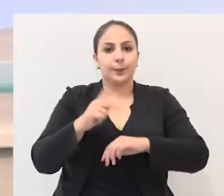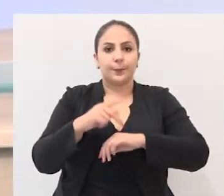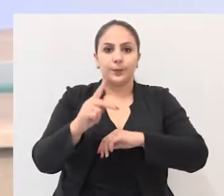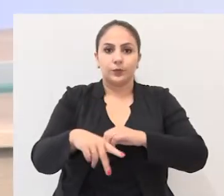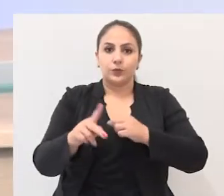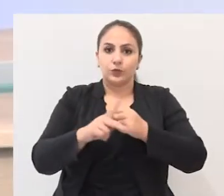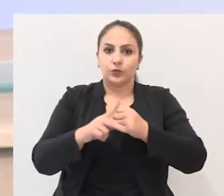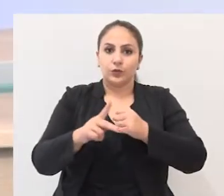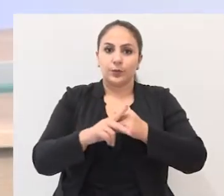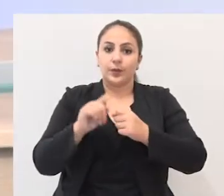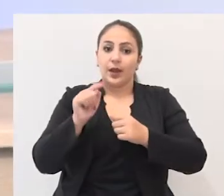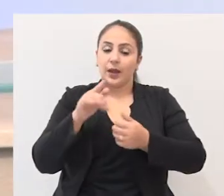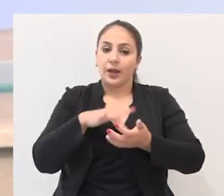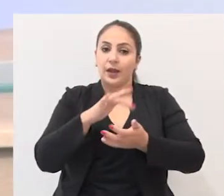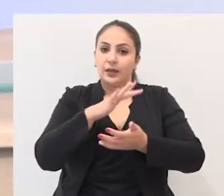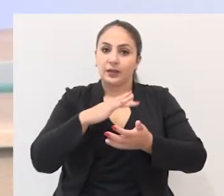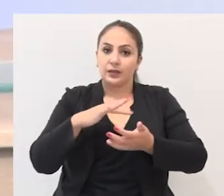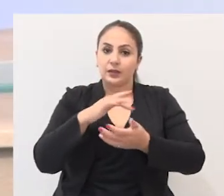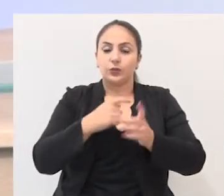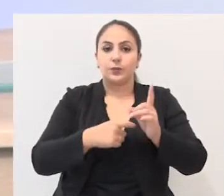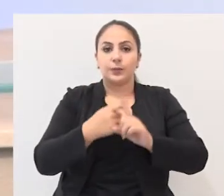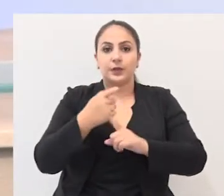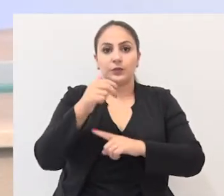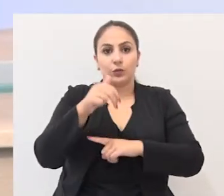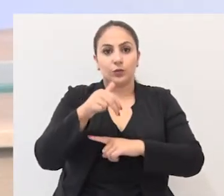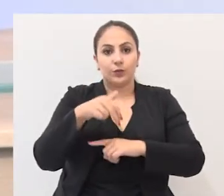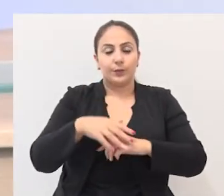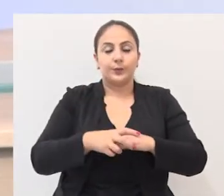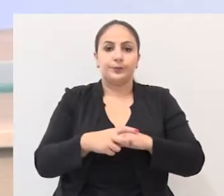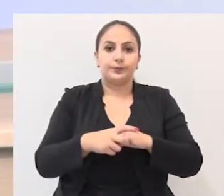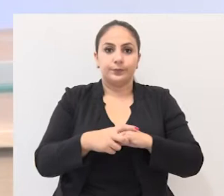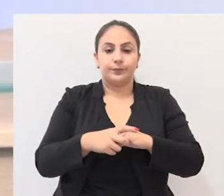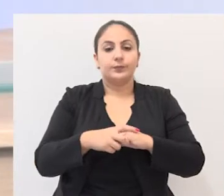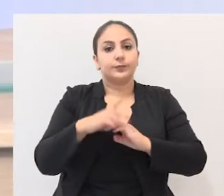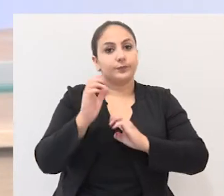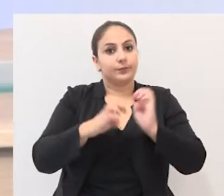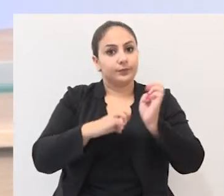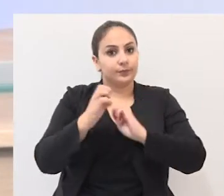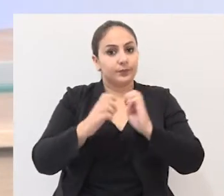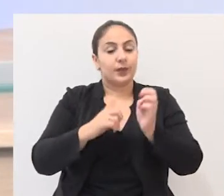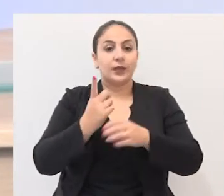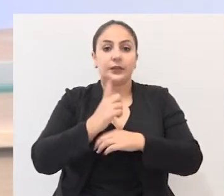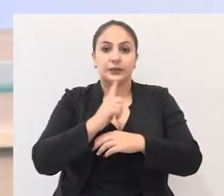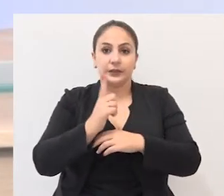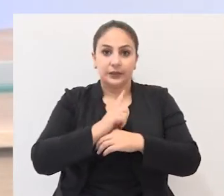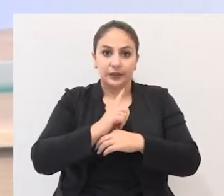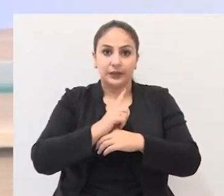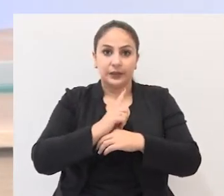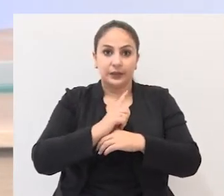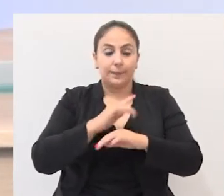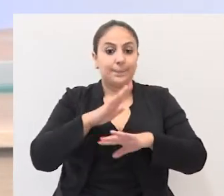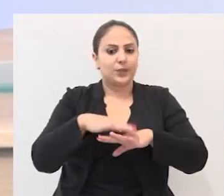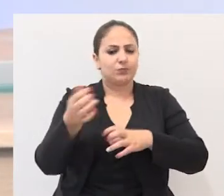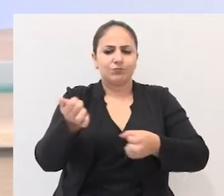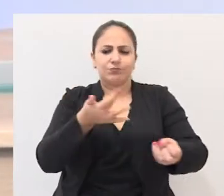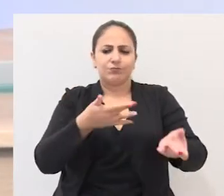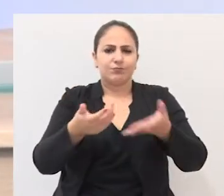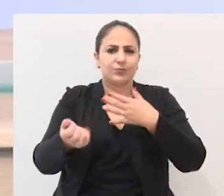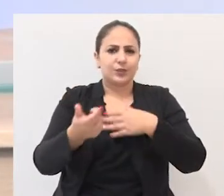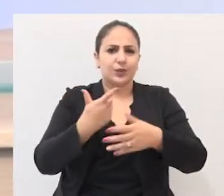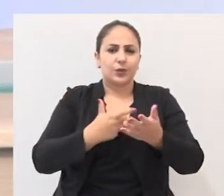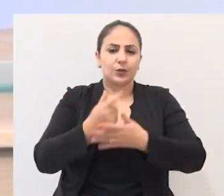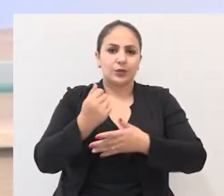Passo Fundo Shopping é realidade desde o mês de novembro. O empreendimento oferece o que é de mais moderno para